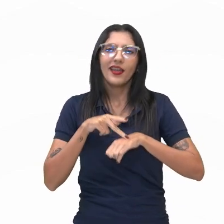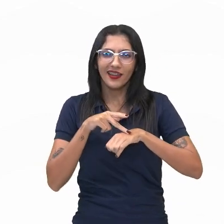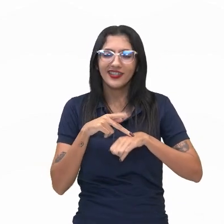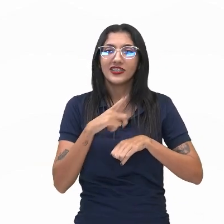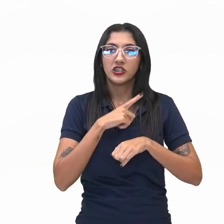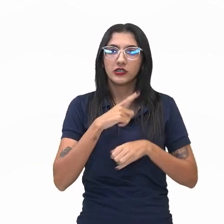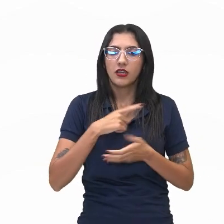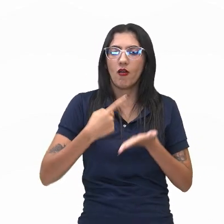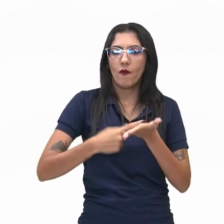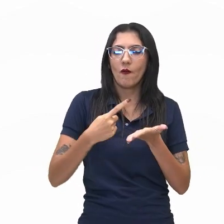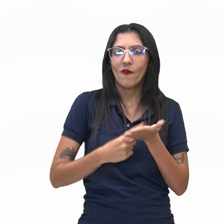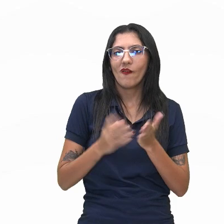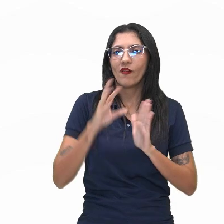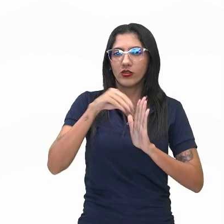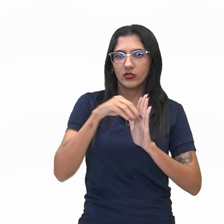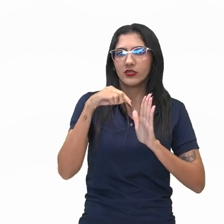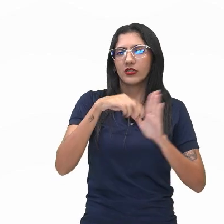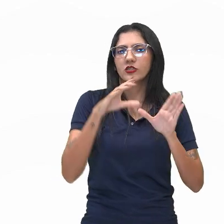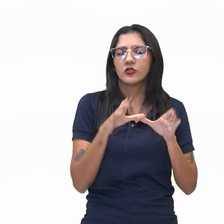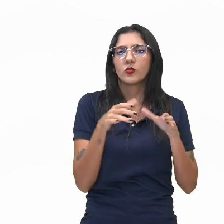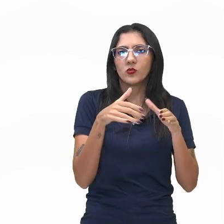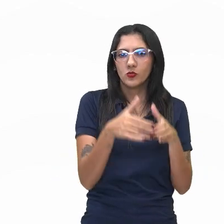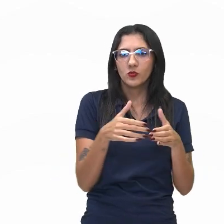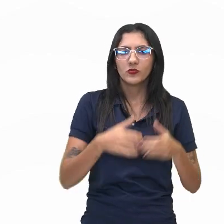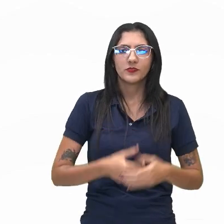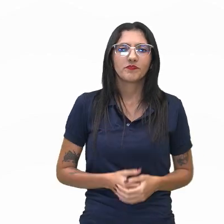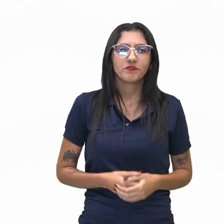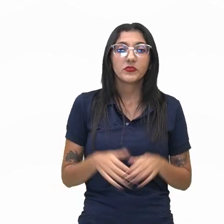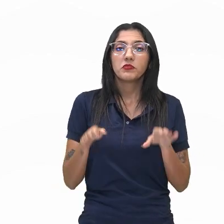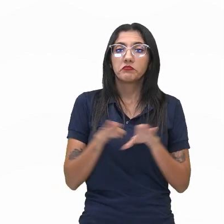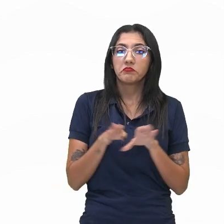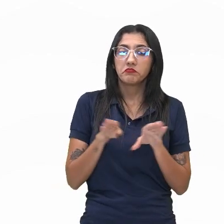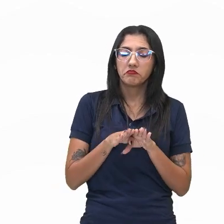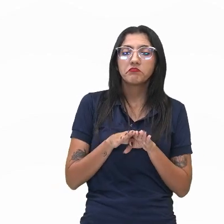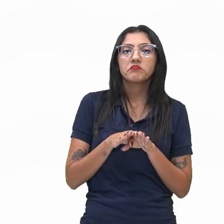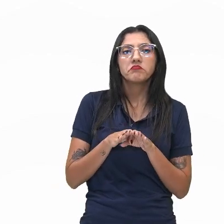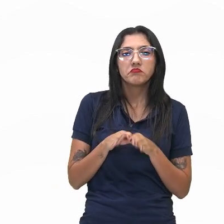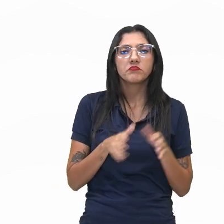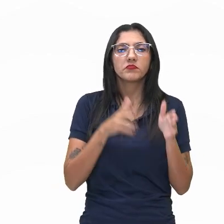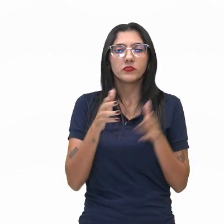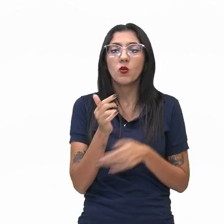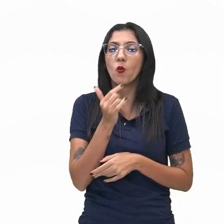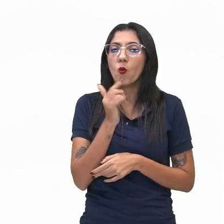fazem parte da OMC. Tá? Além de promover o livre comércio, também vai